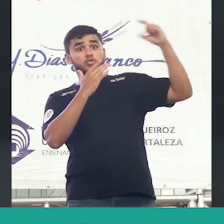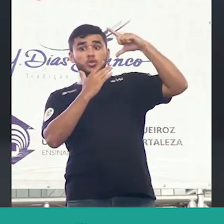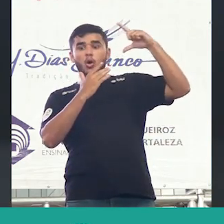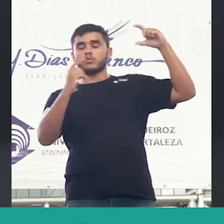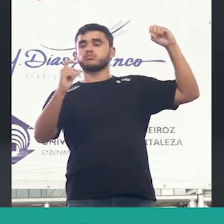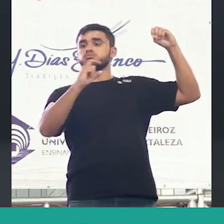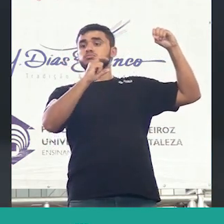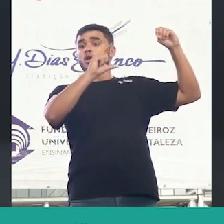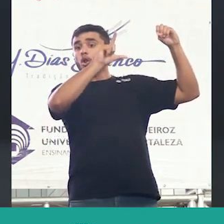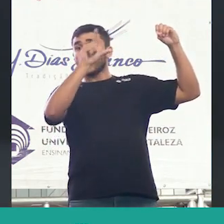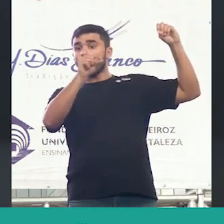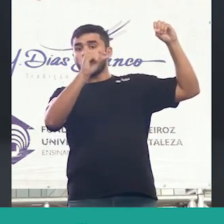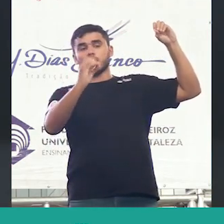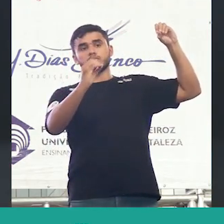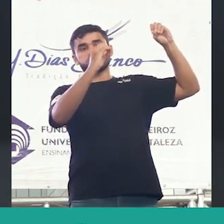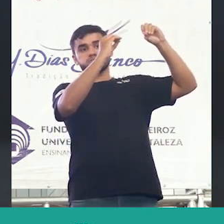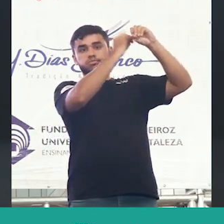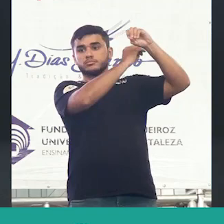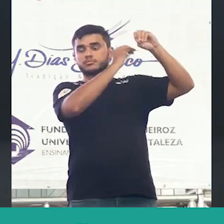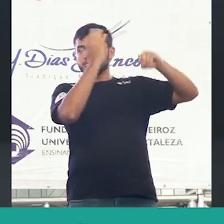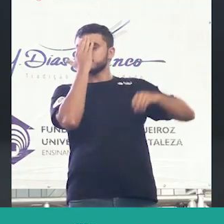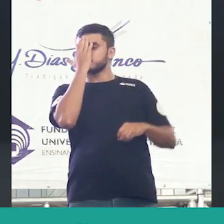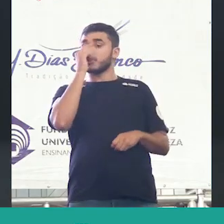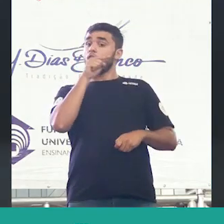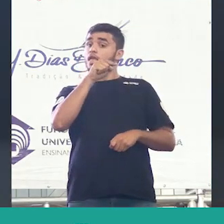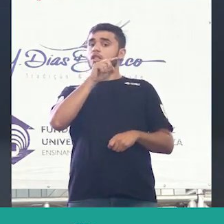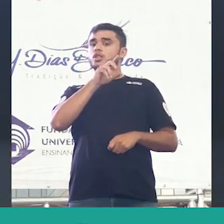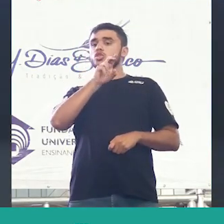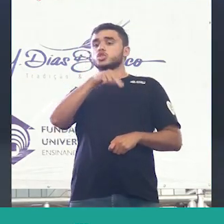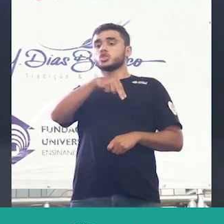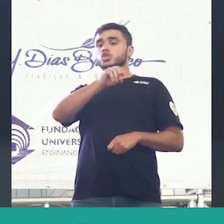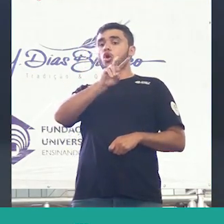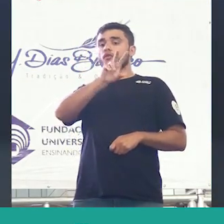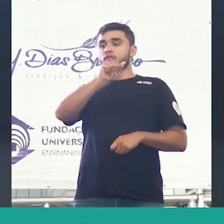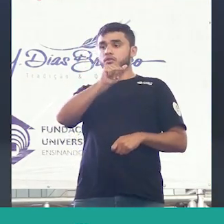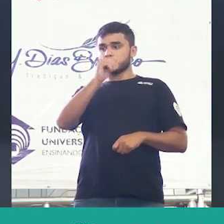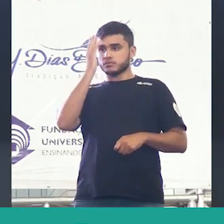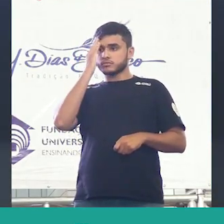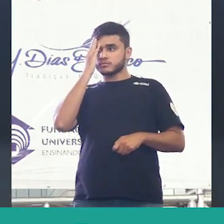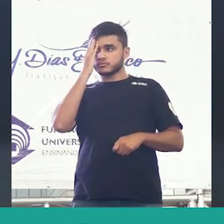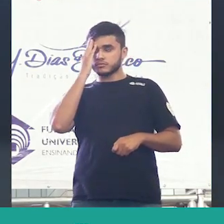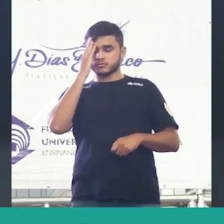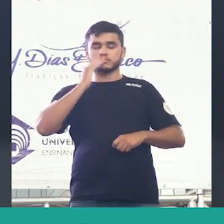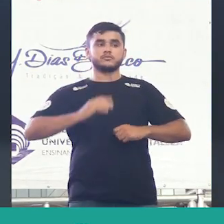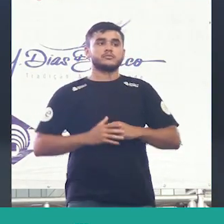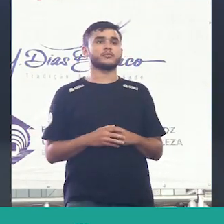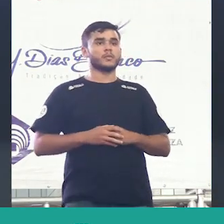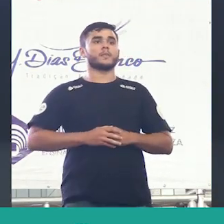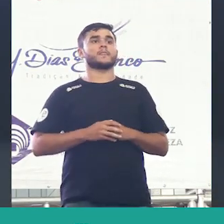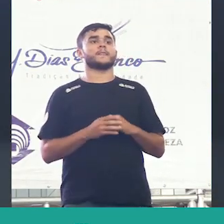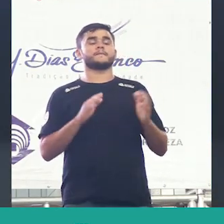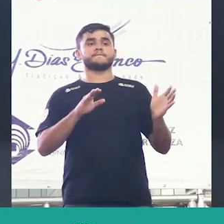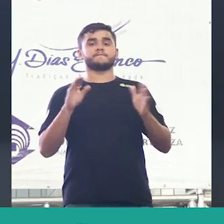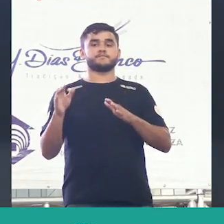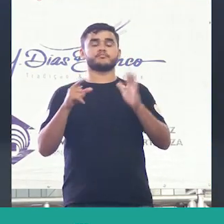Show de bola. Então vai e marca o item C. Questão de número 2. Vamos lá.